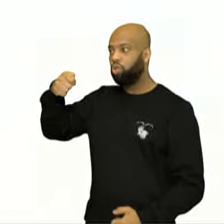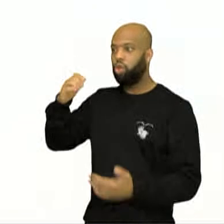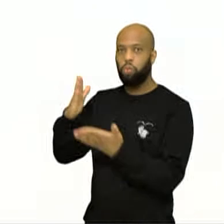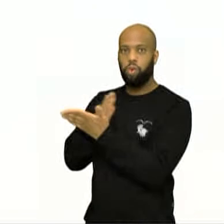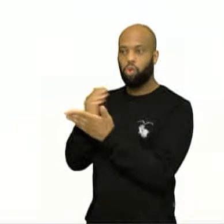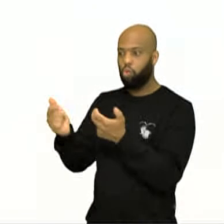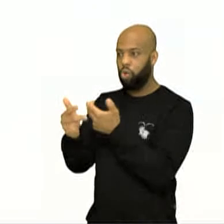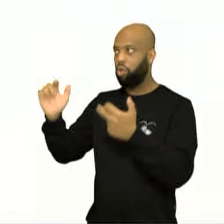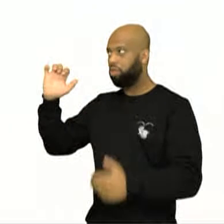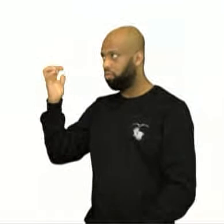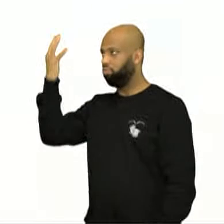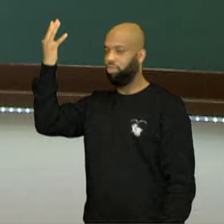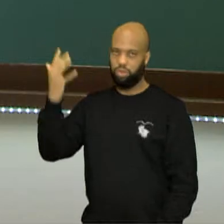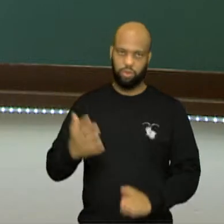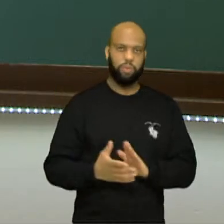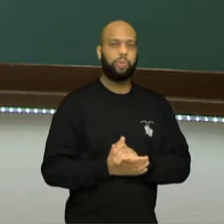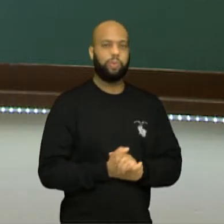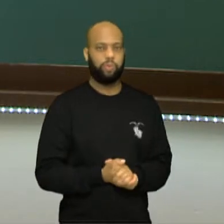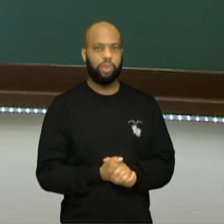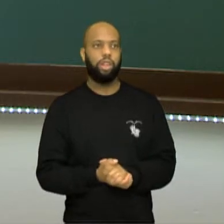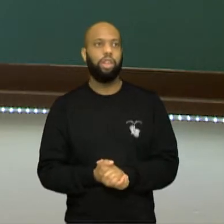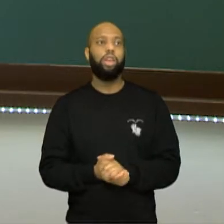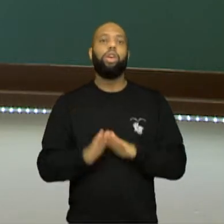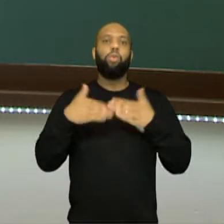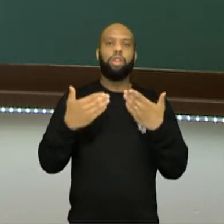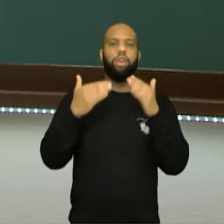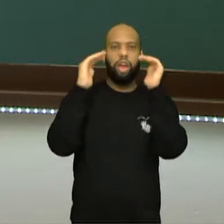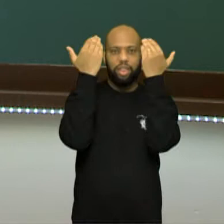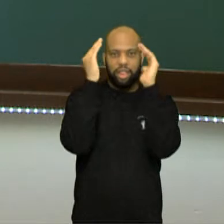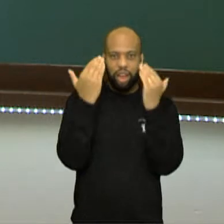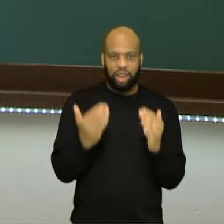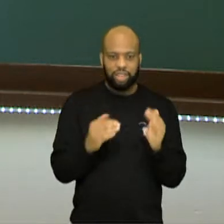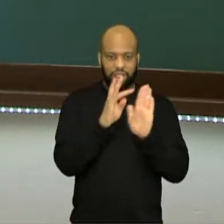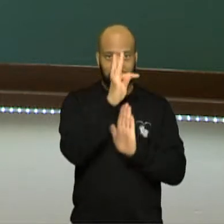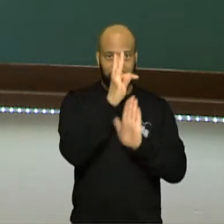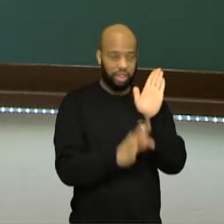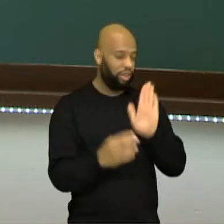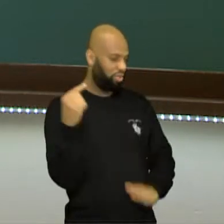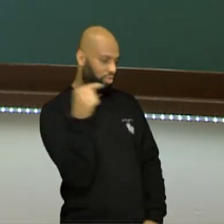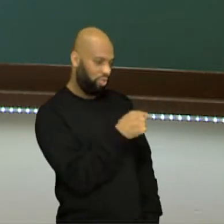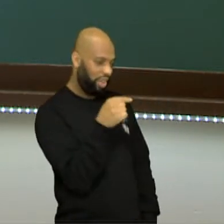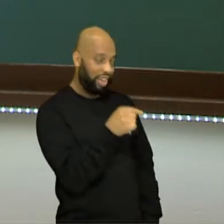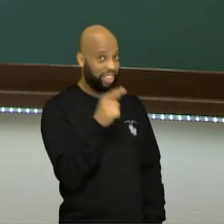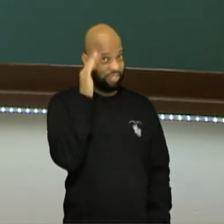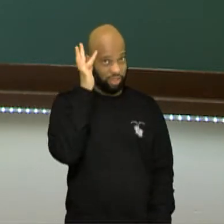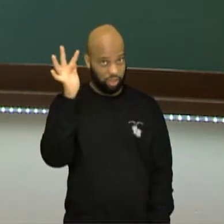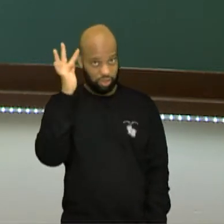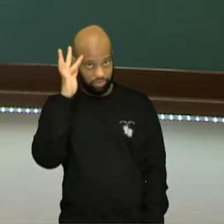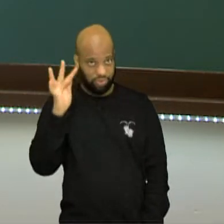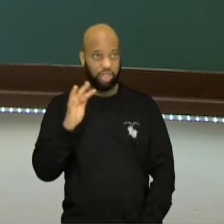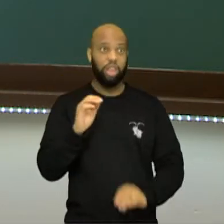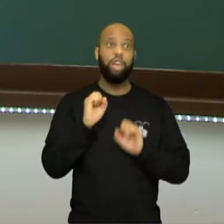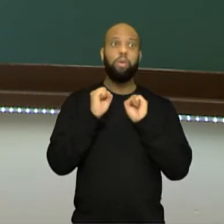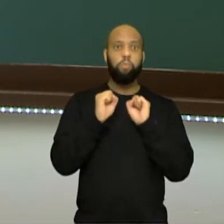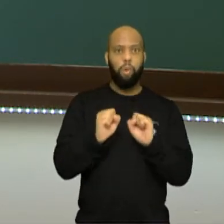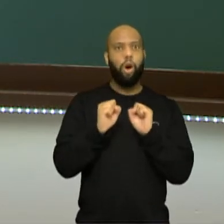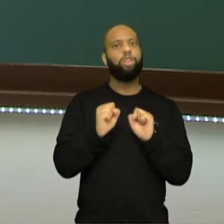um acontecimento, tá? E analisar textos filosóficos pode ser